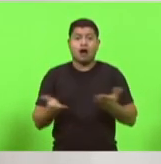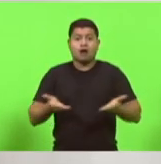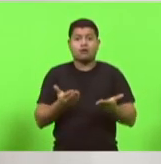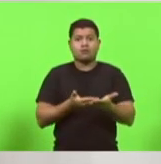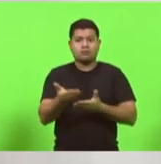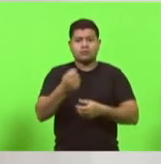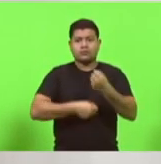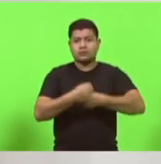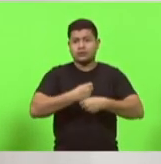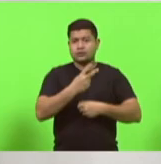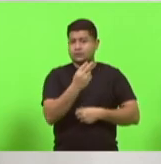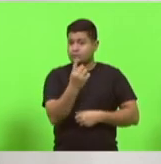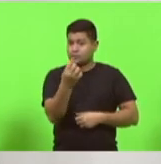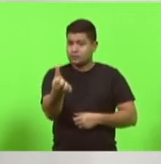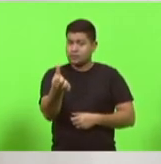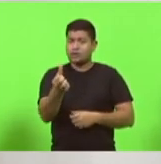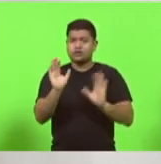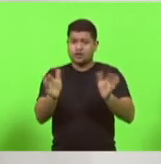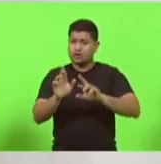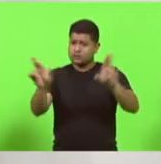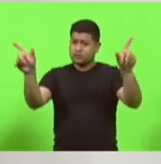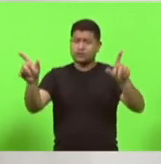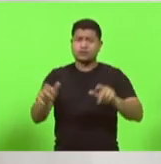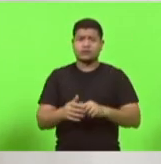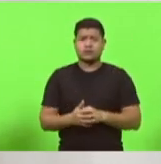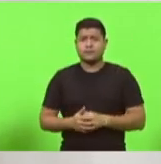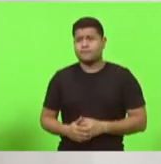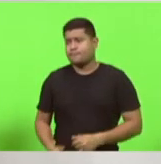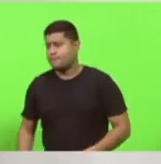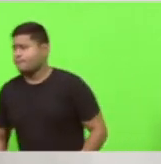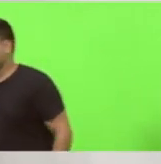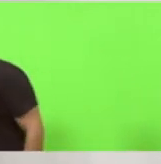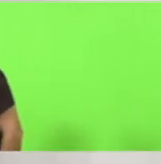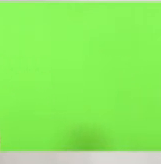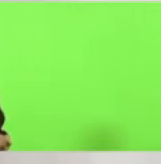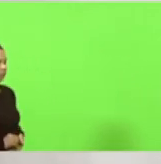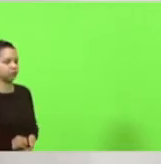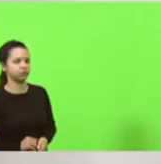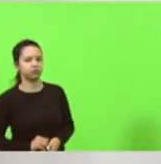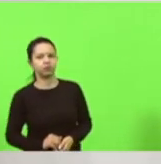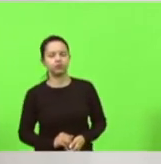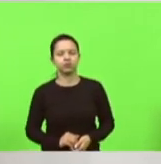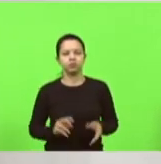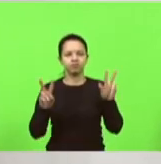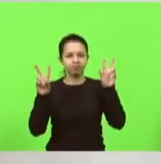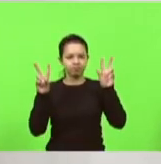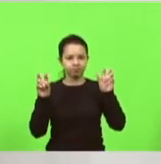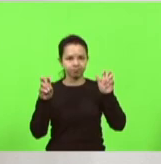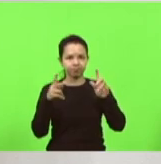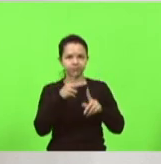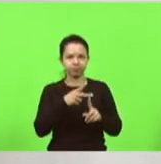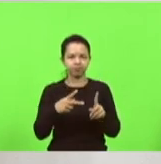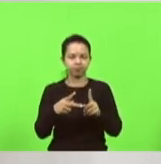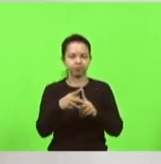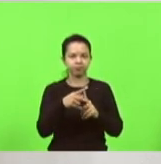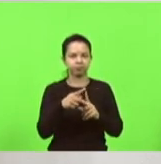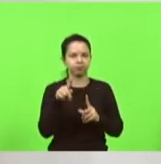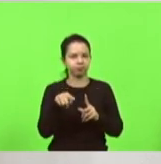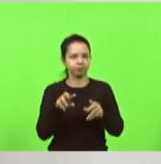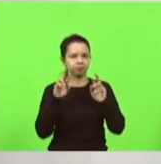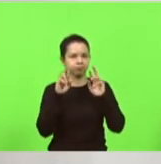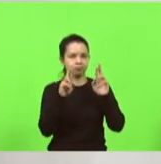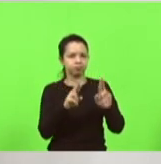já está diferente. Então, a nossa questão da Previdência é uma questão de respeito à